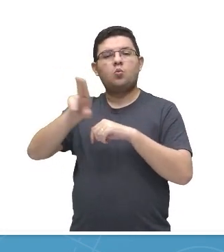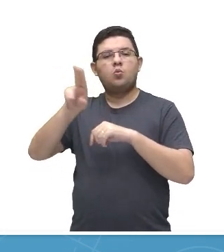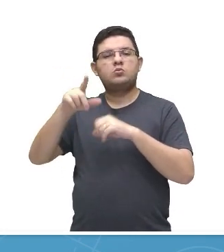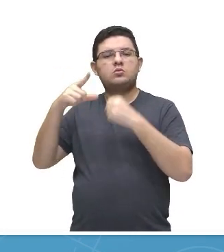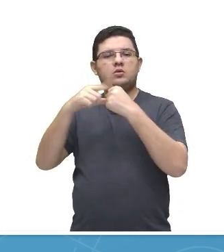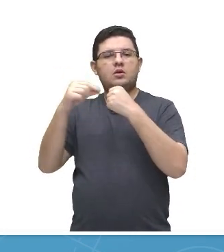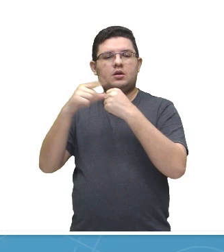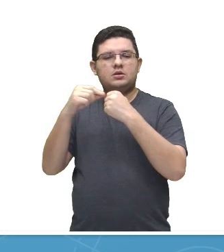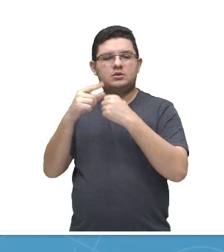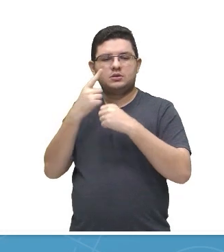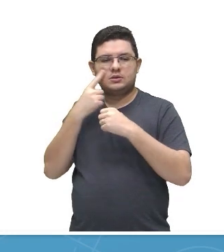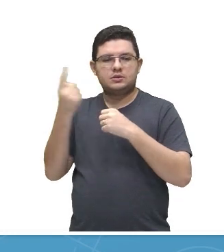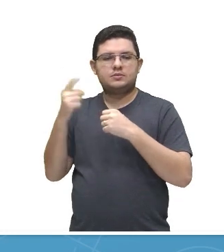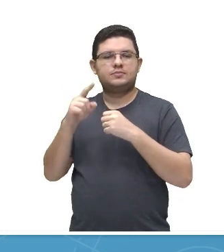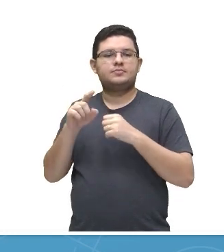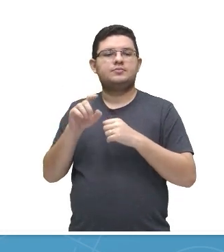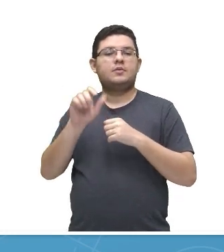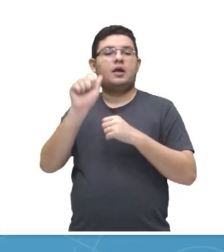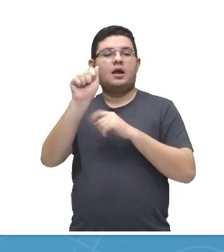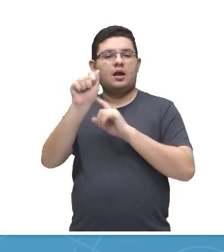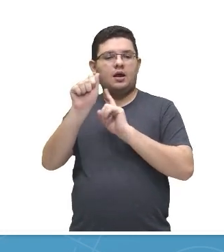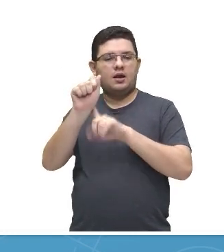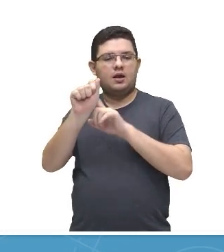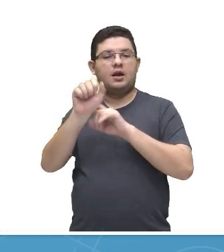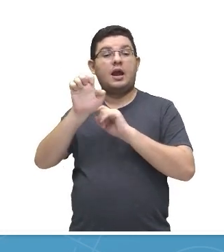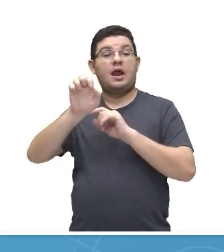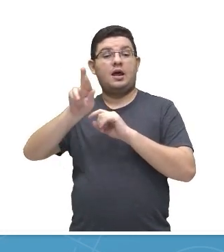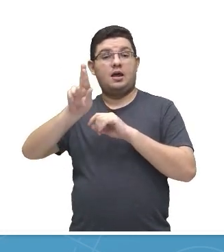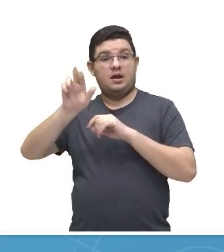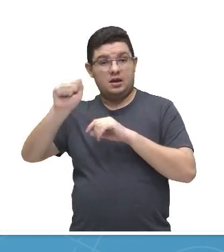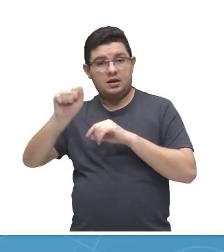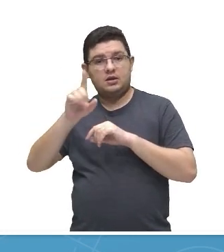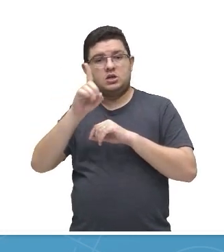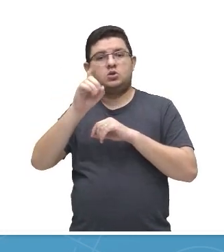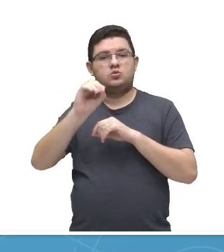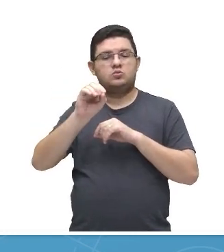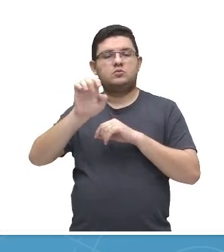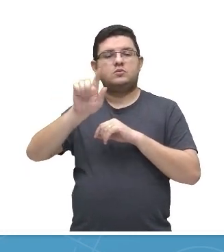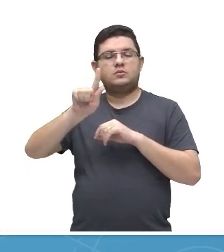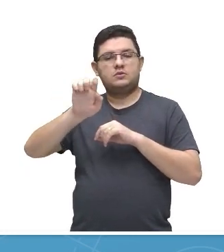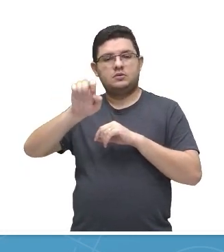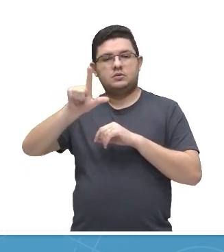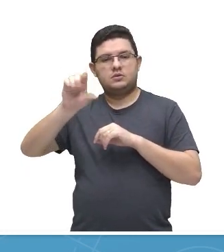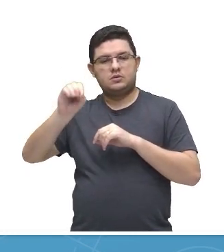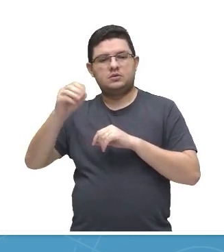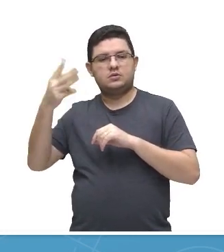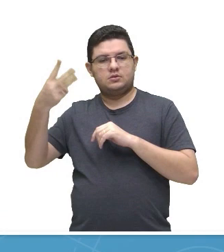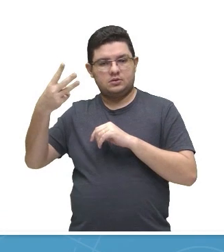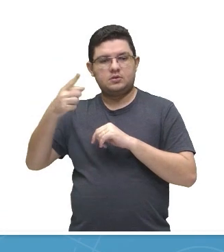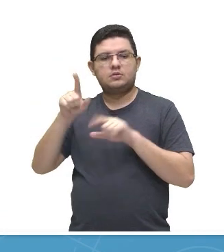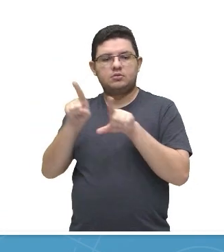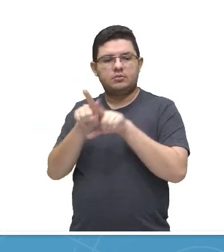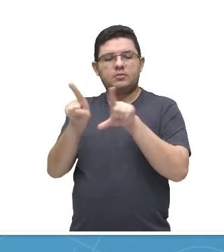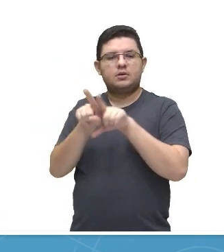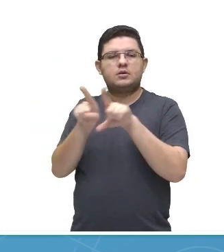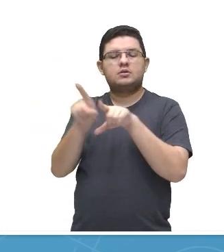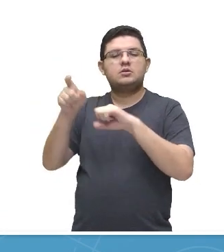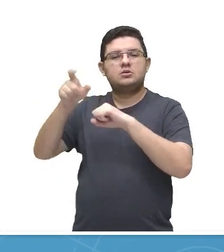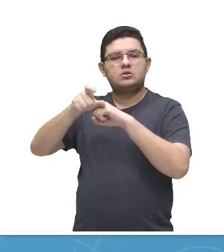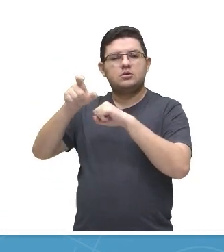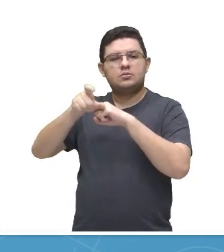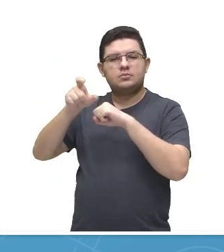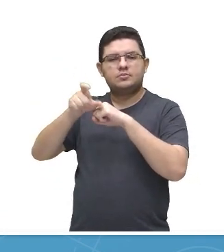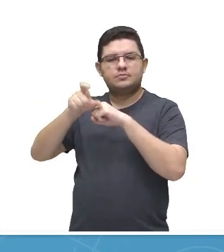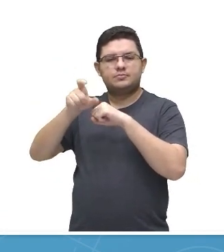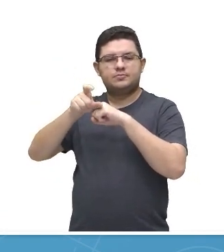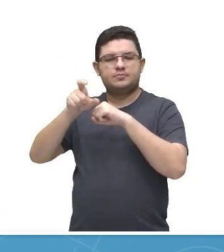artigo. A Era do Gelo 3, eu tenho a Era do Gelo 3, que é o substantivo, e eu tenho o artigo acompanhando.